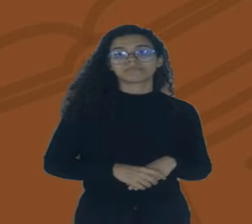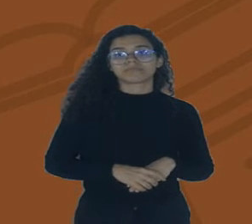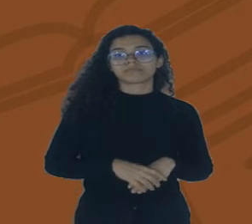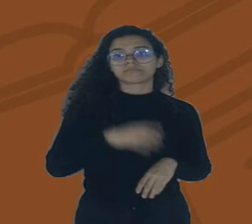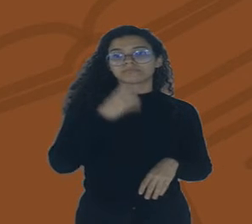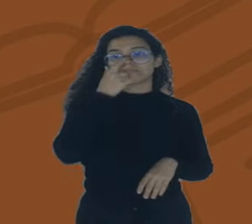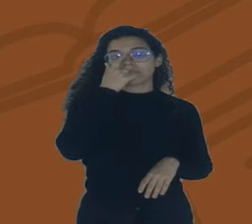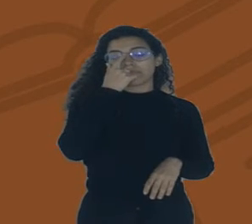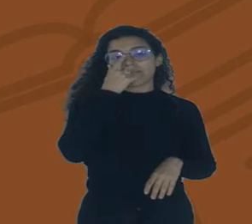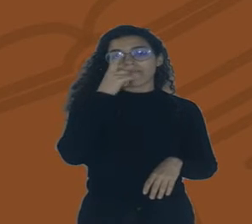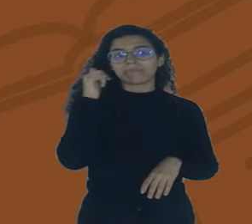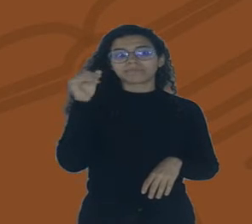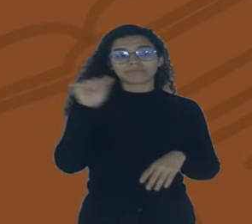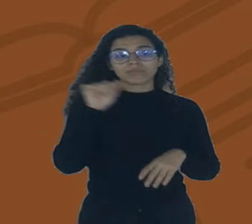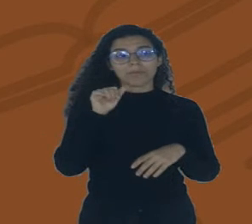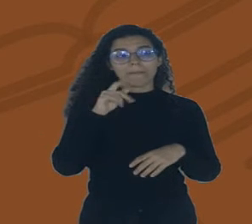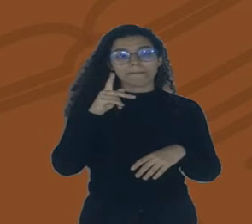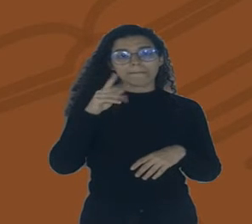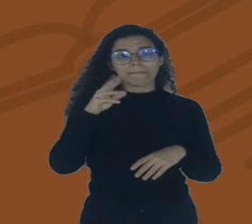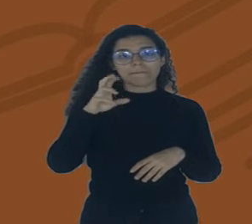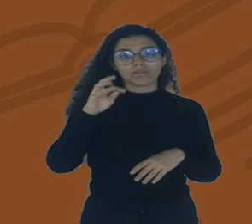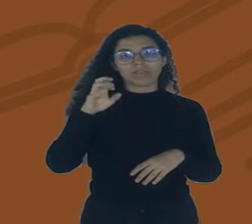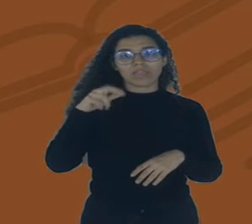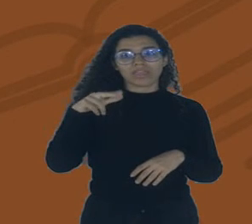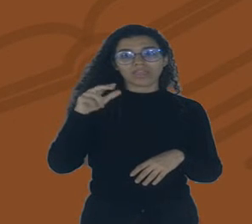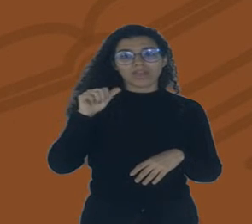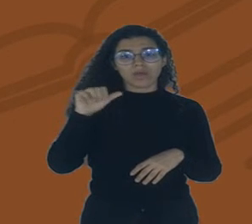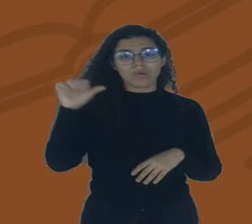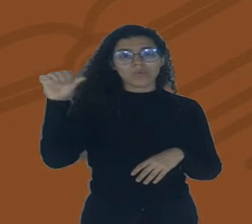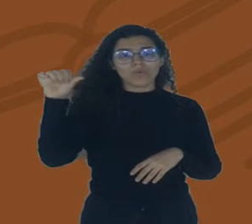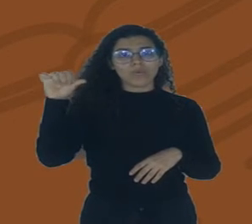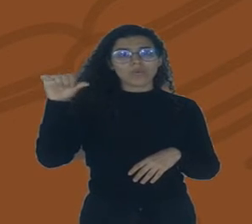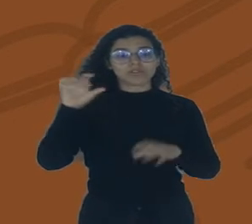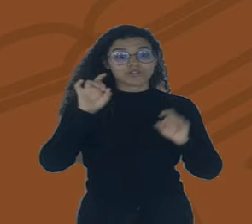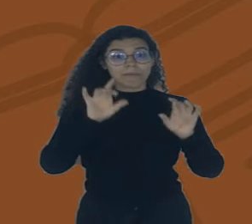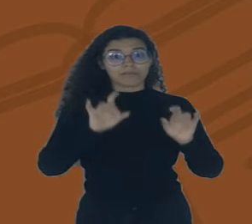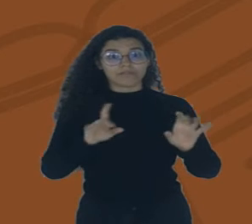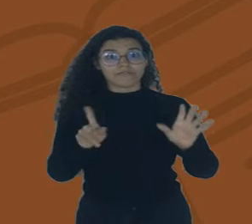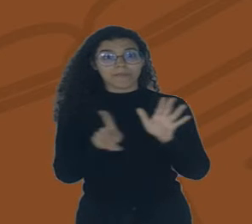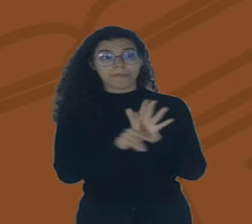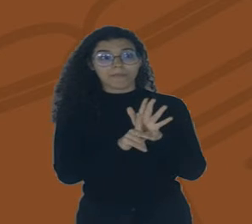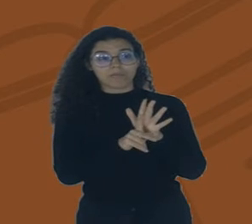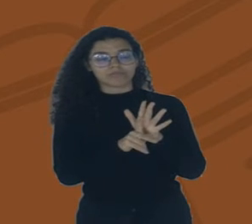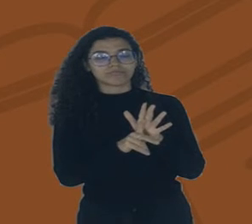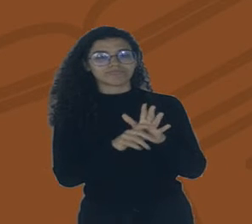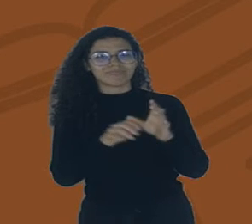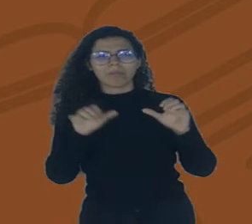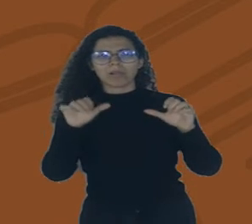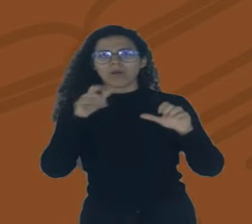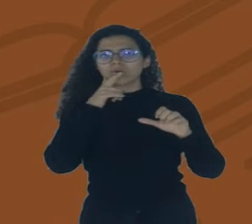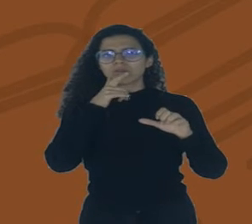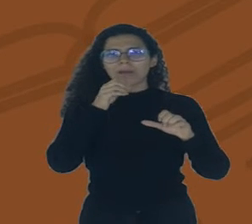mau processamento de determinadas proteínas que são específicas. É uma doença